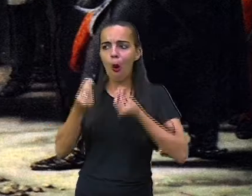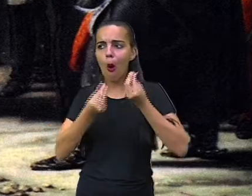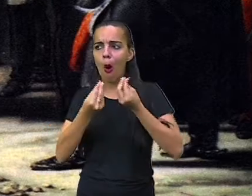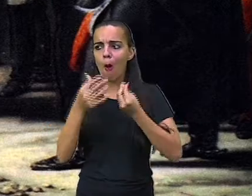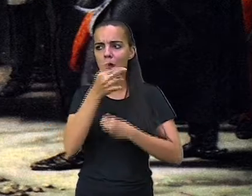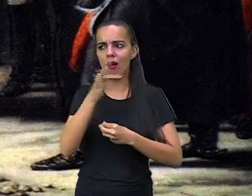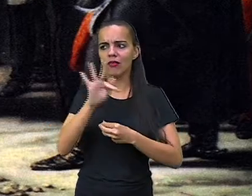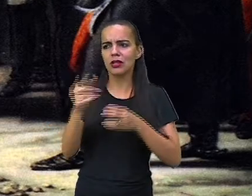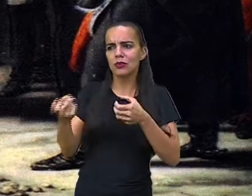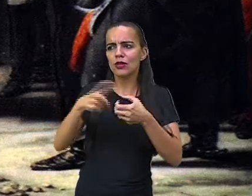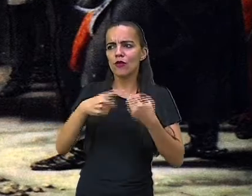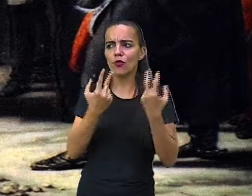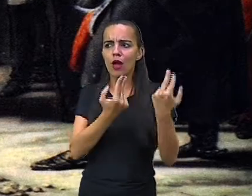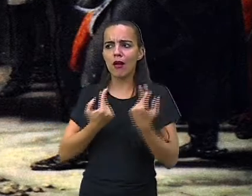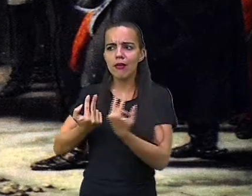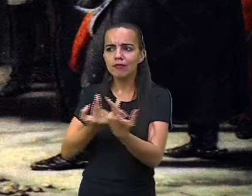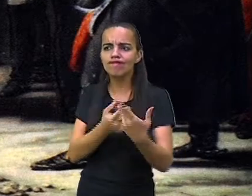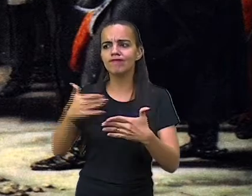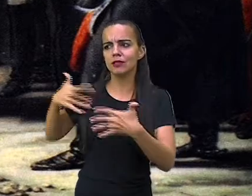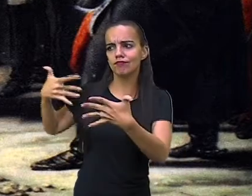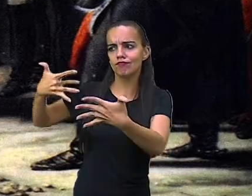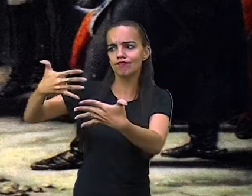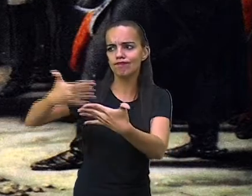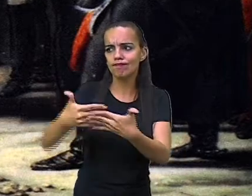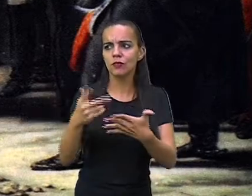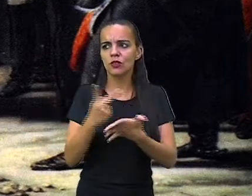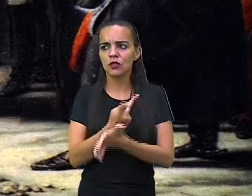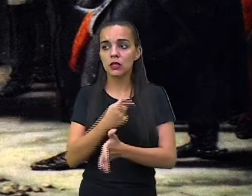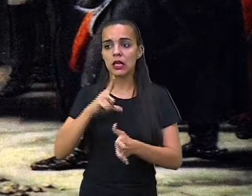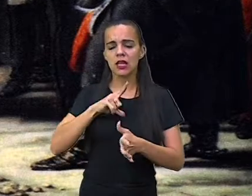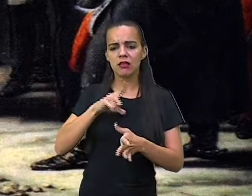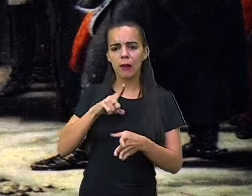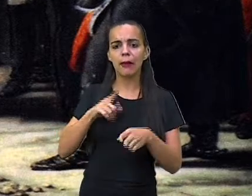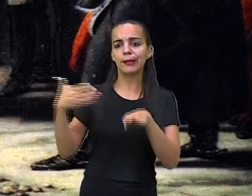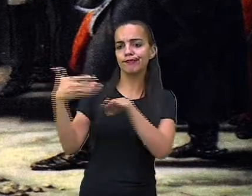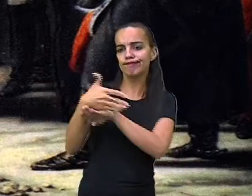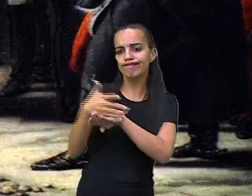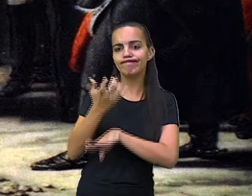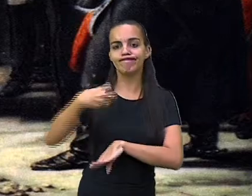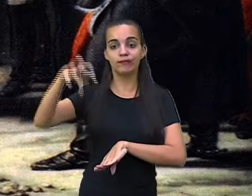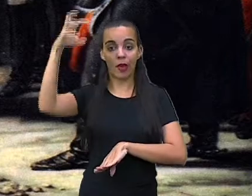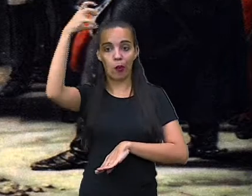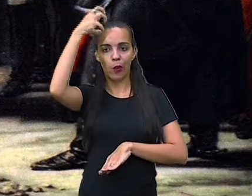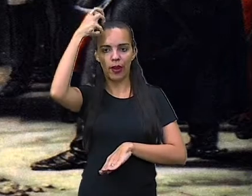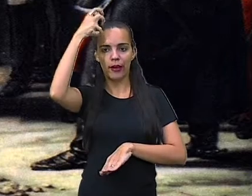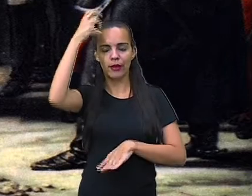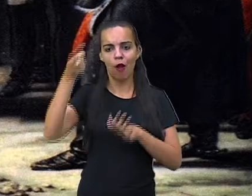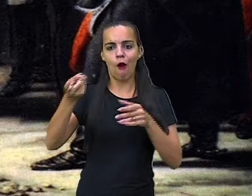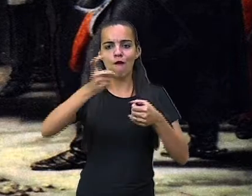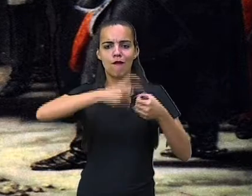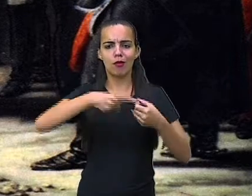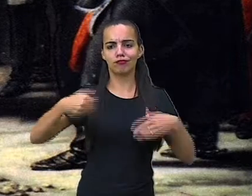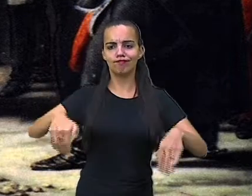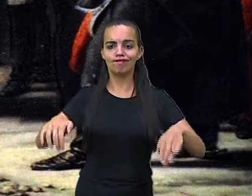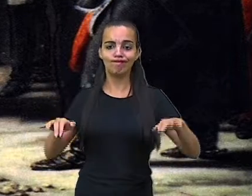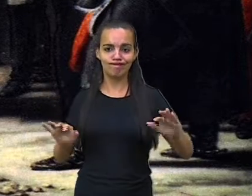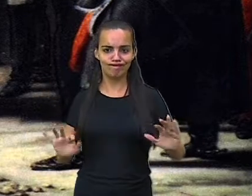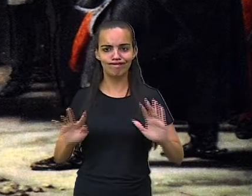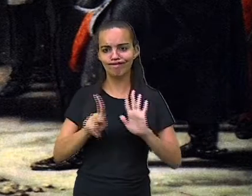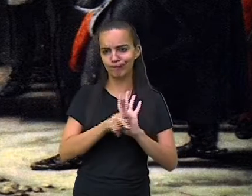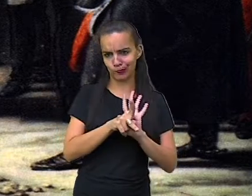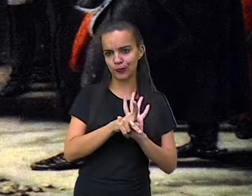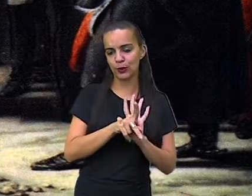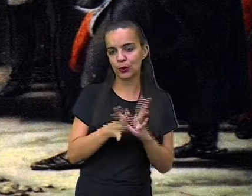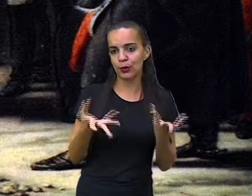1789. Assim também, a linhagem dos reis deveria retornar daquele período, porque